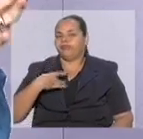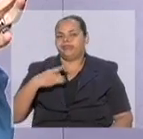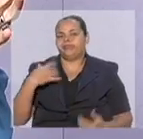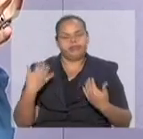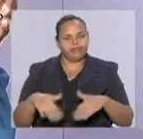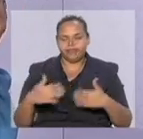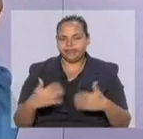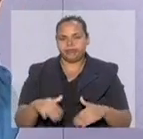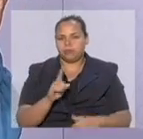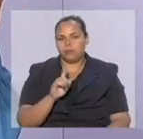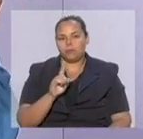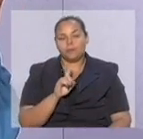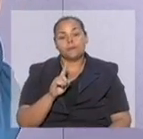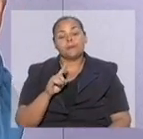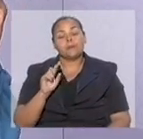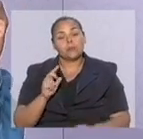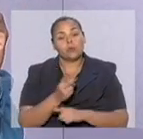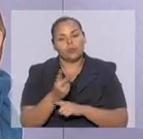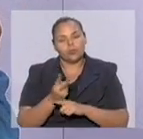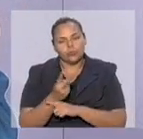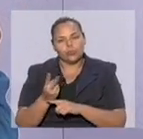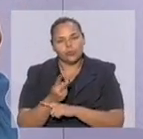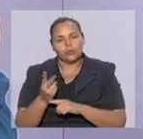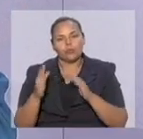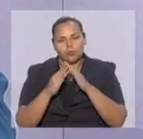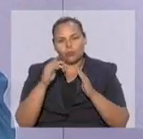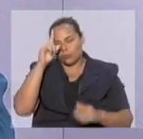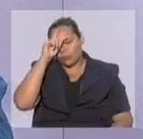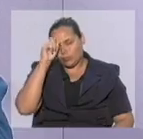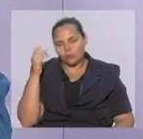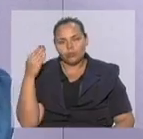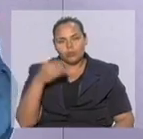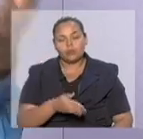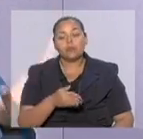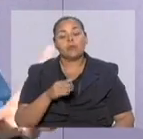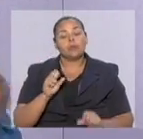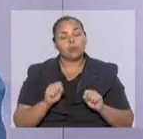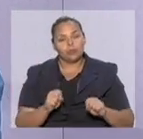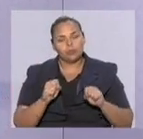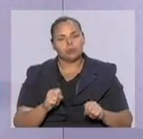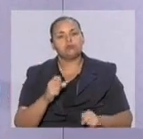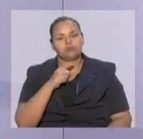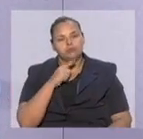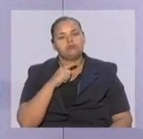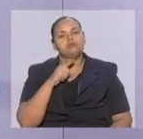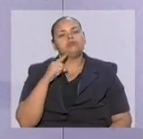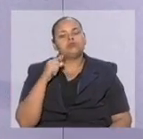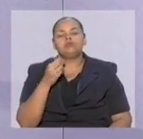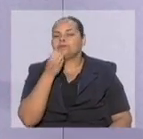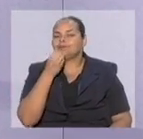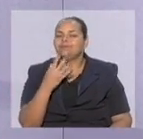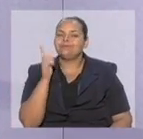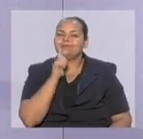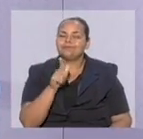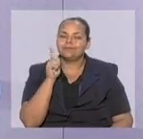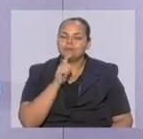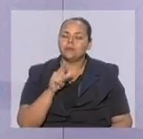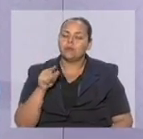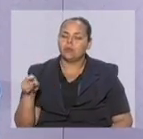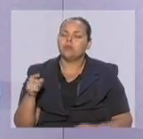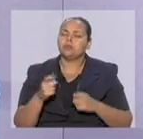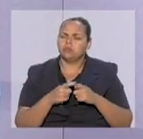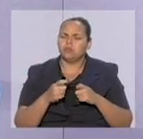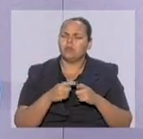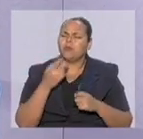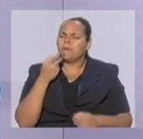se apavorem, para que a gente procure uma unidade de saúde para que a gente possa ter realmente um resultado bom. Doutor,